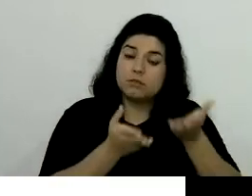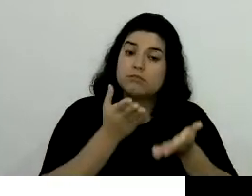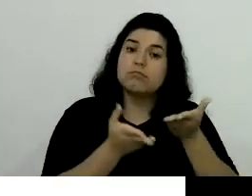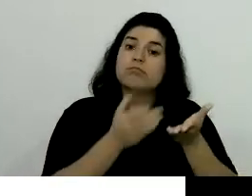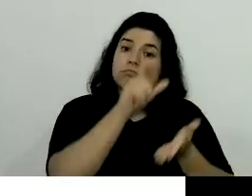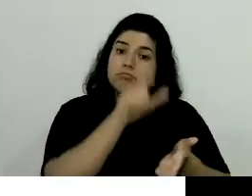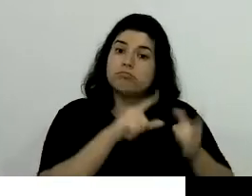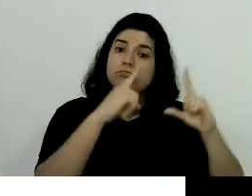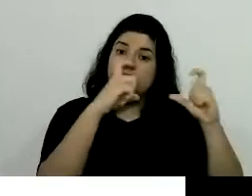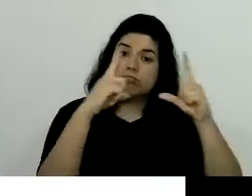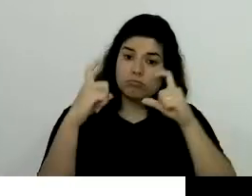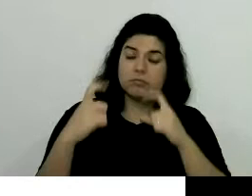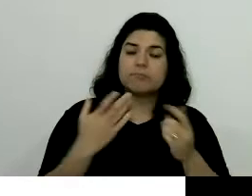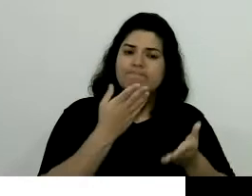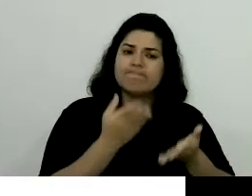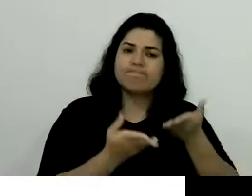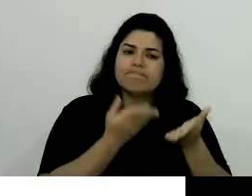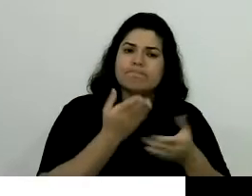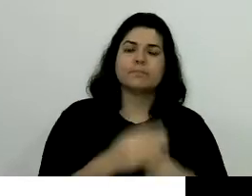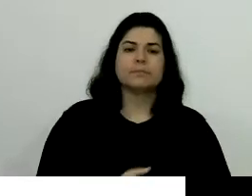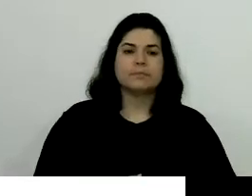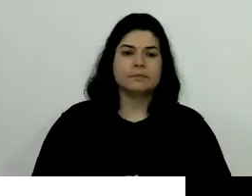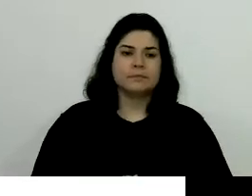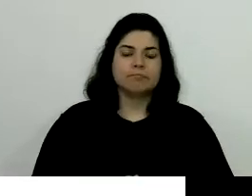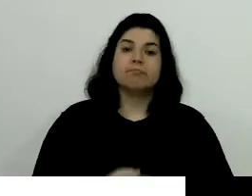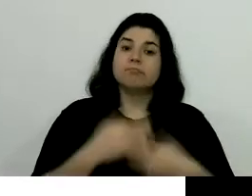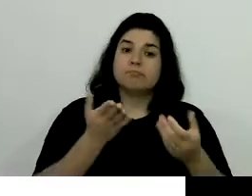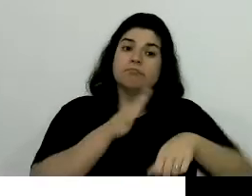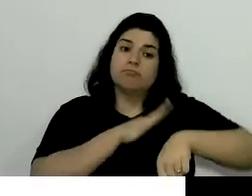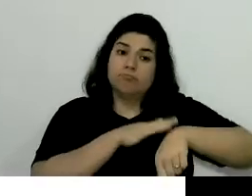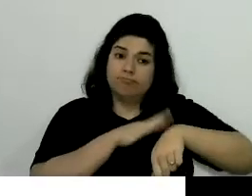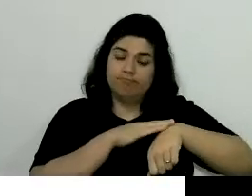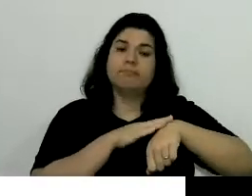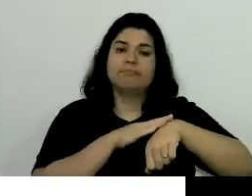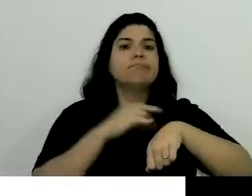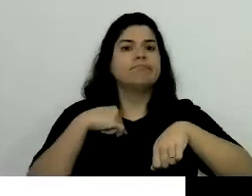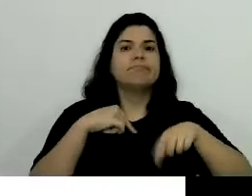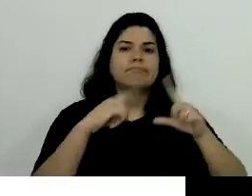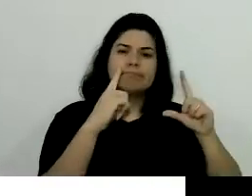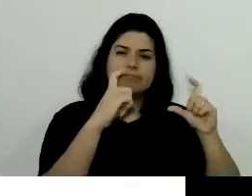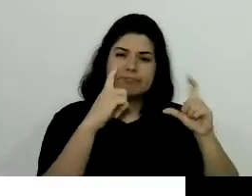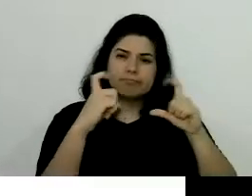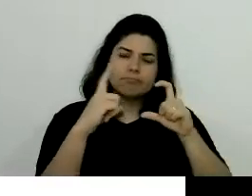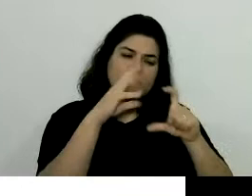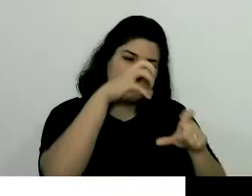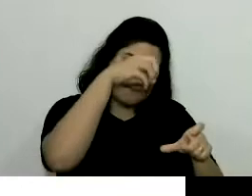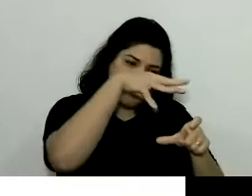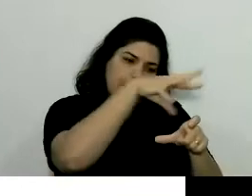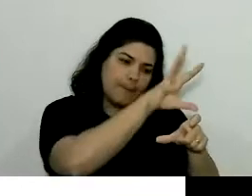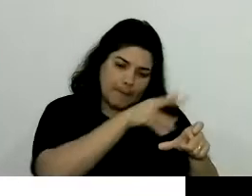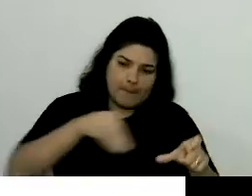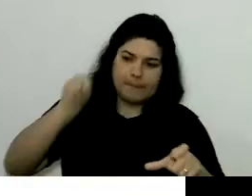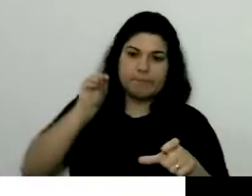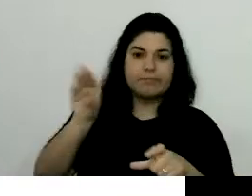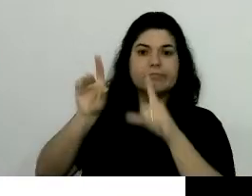físico da coleção, né? E, nesse momento, nós fizemos a digitalização desse acervo. E esse foi um